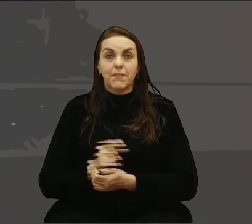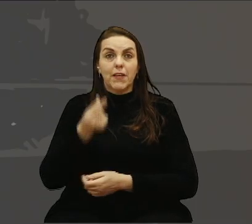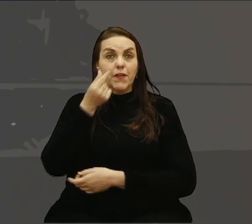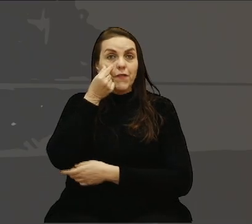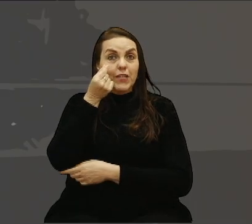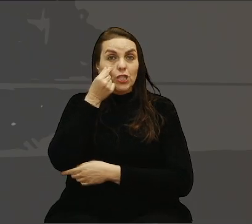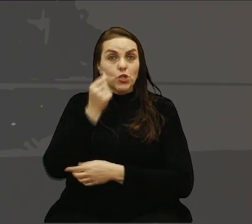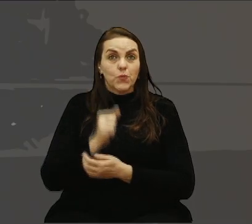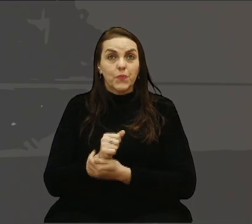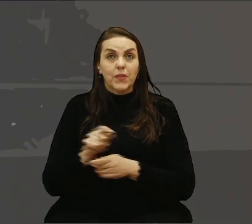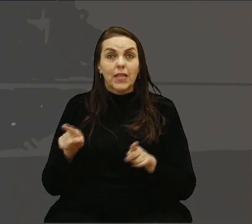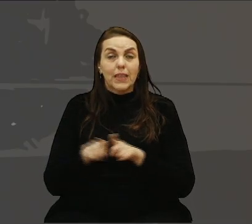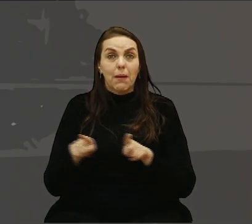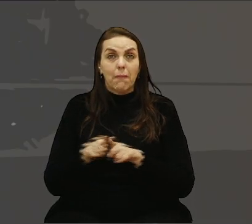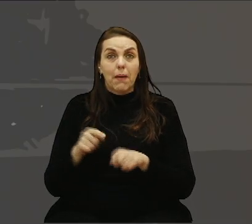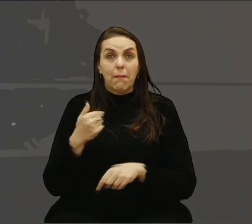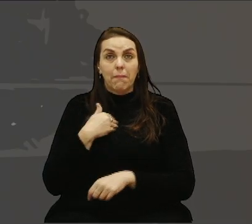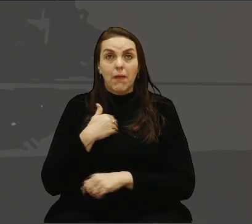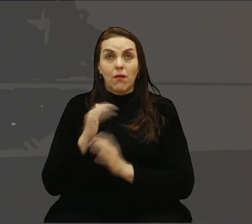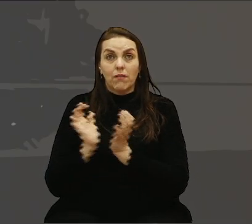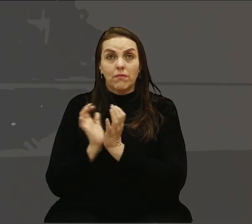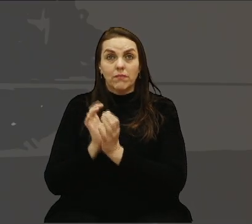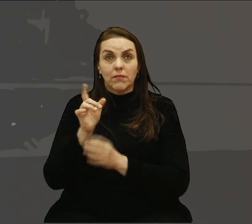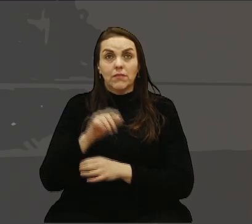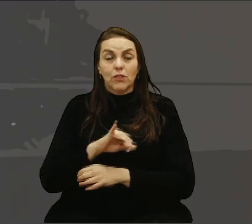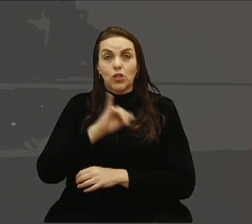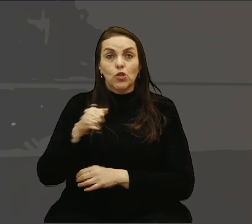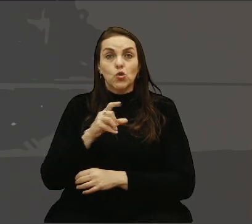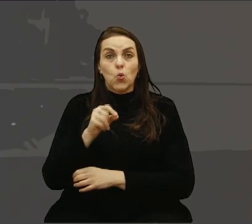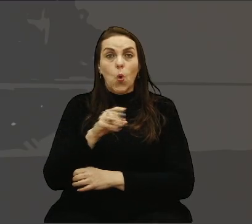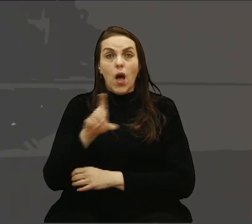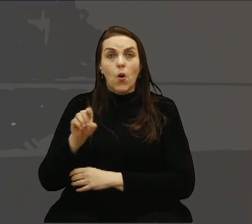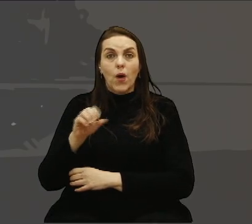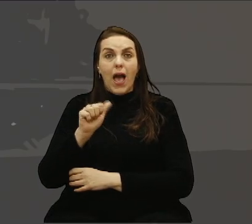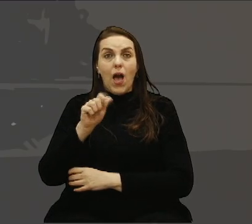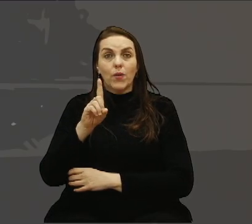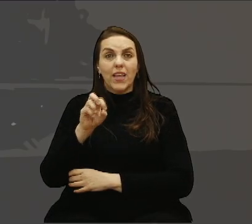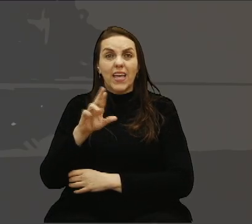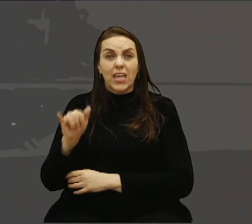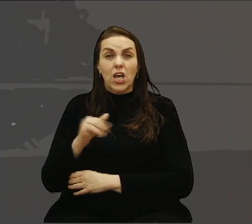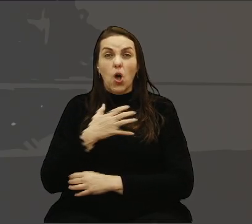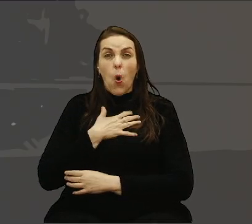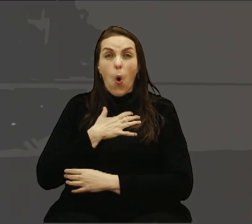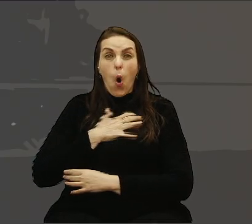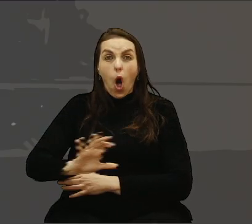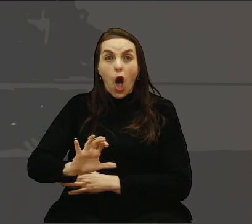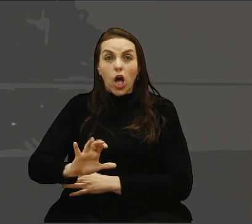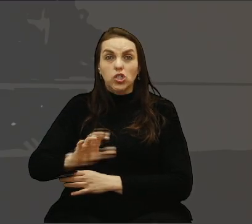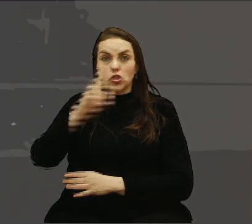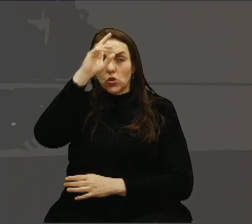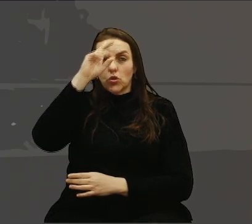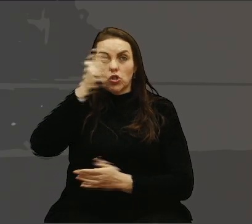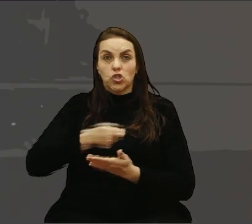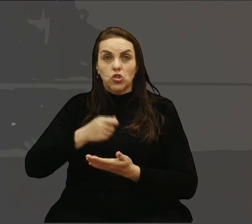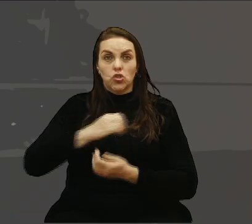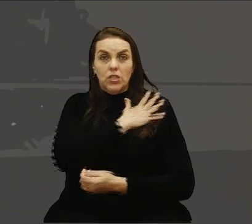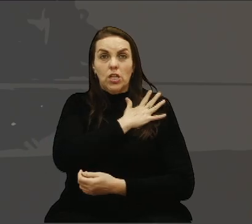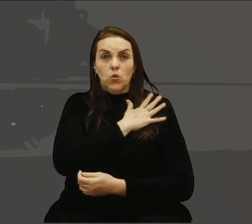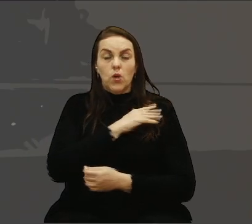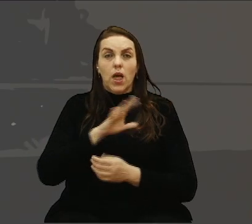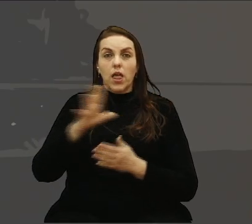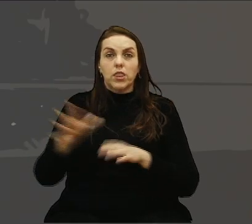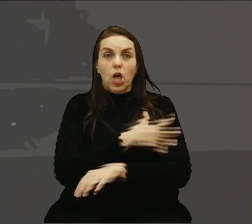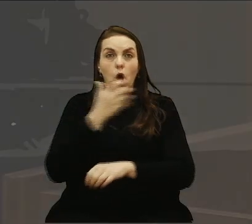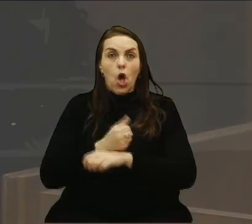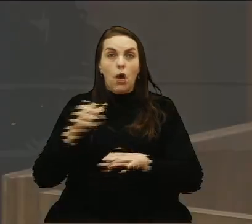e como meu camarada João Euderi. Nós temos ódio da ditadura e ódio de golpe de Estado.